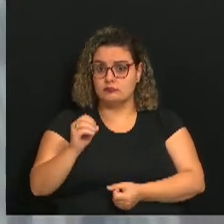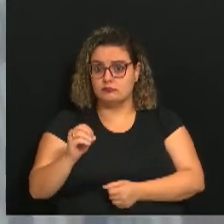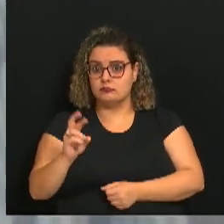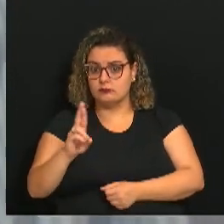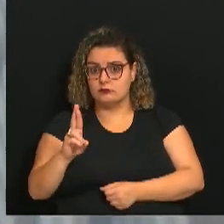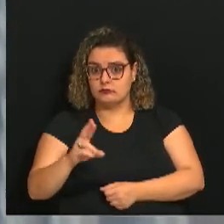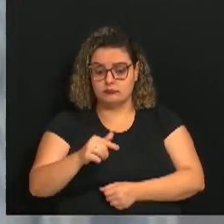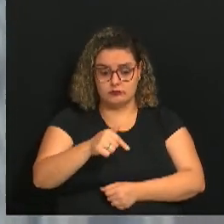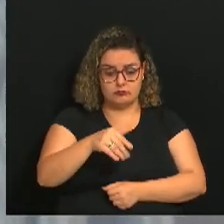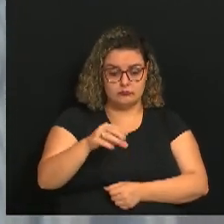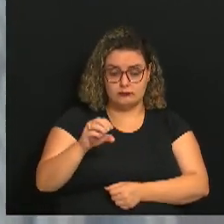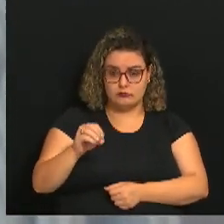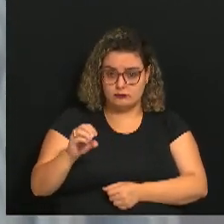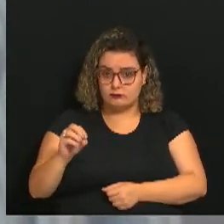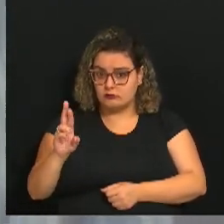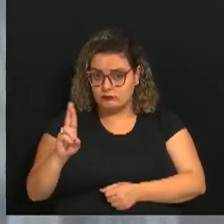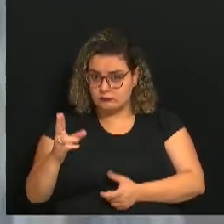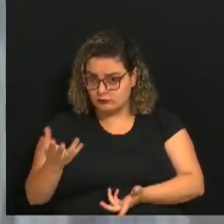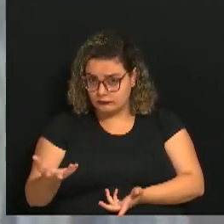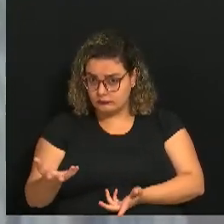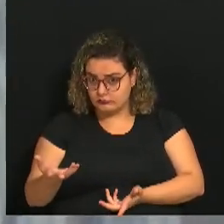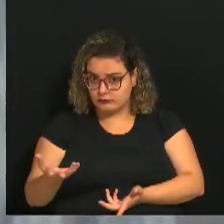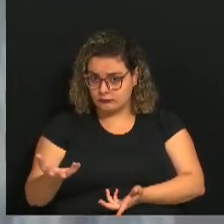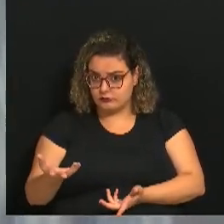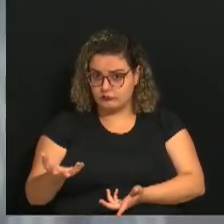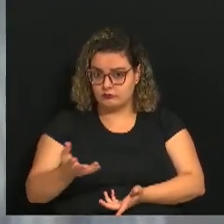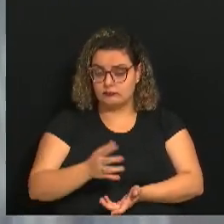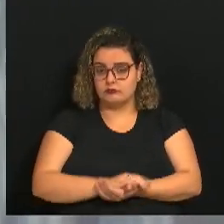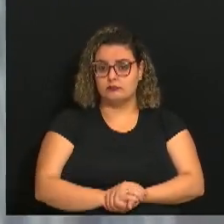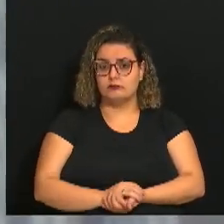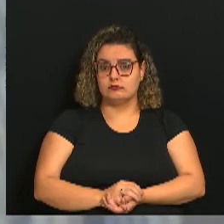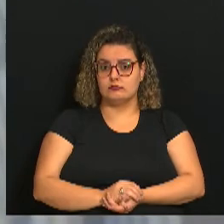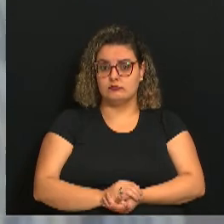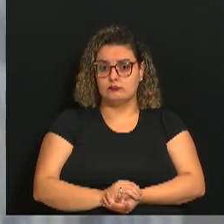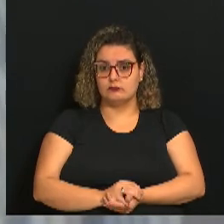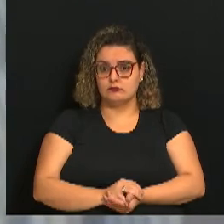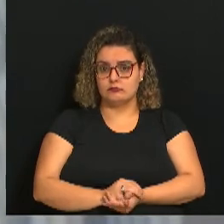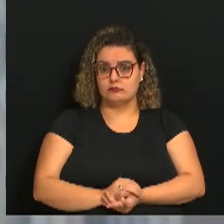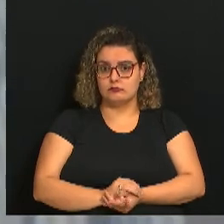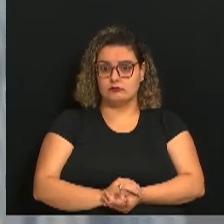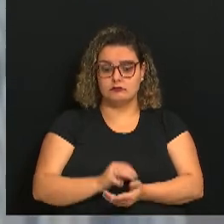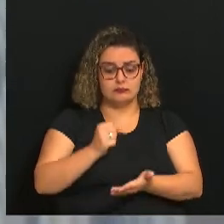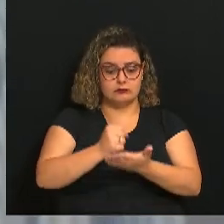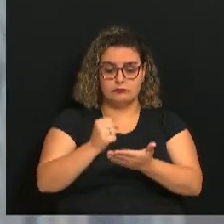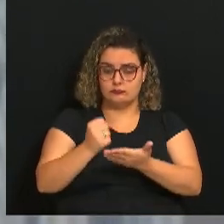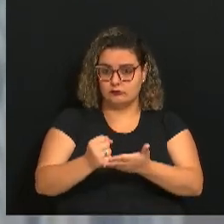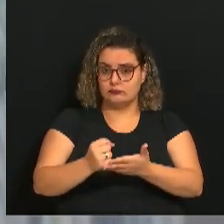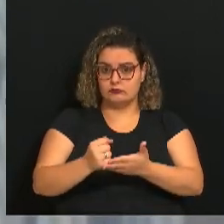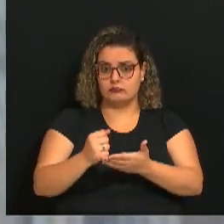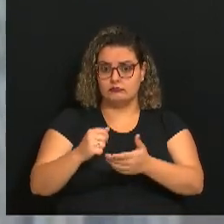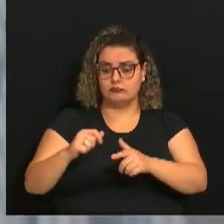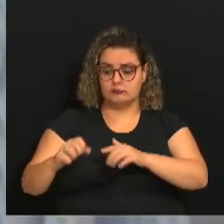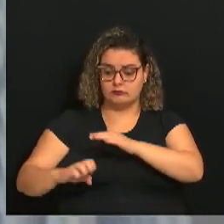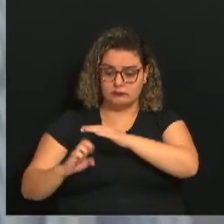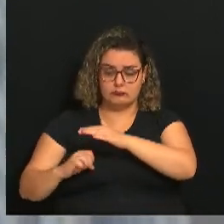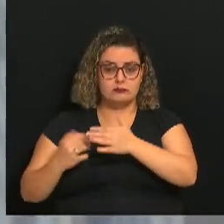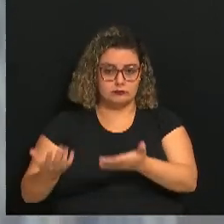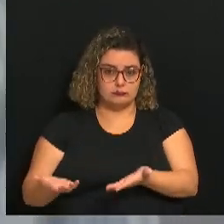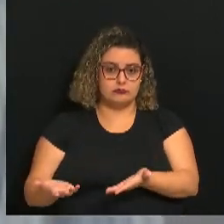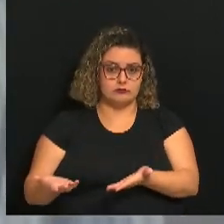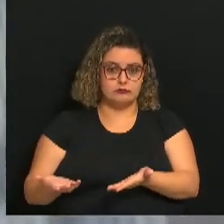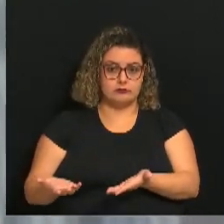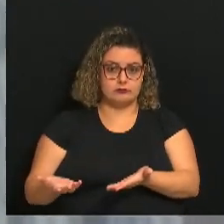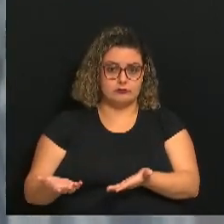R$700, né? Por conta do tipo de contrato que ela tem com essa empresa, né? É